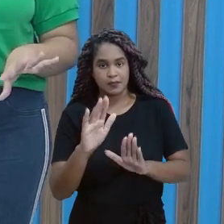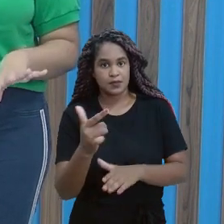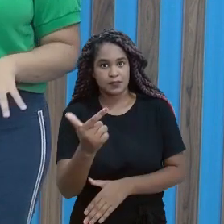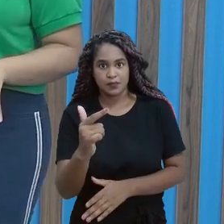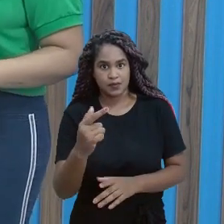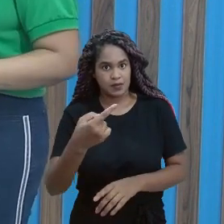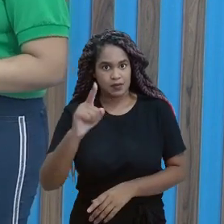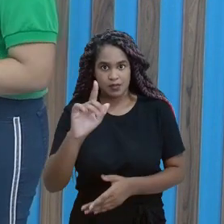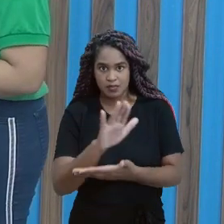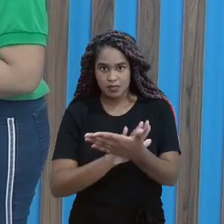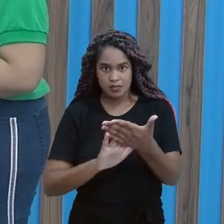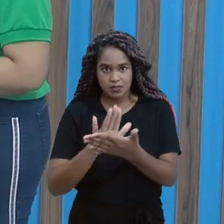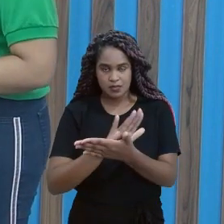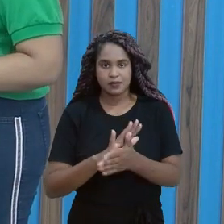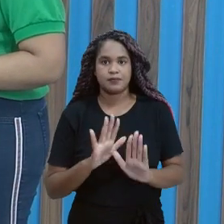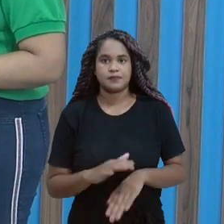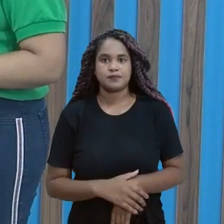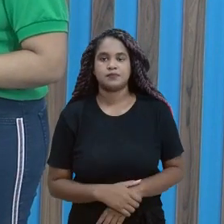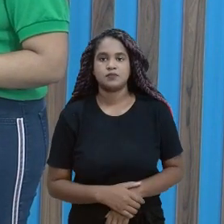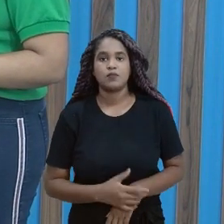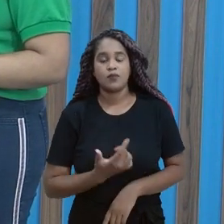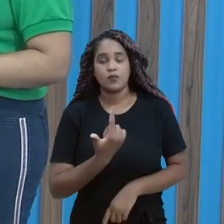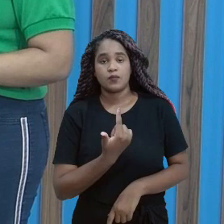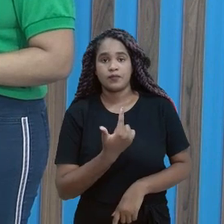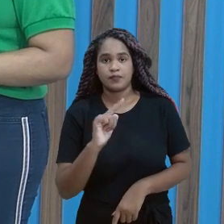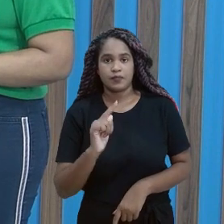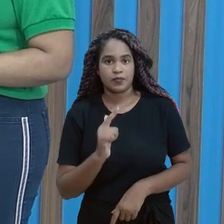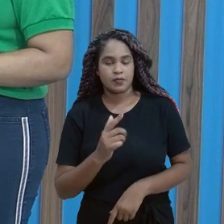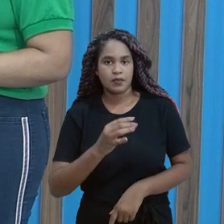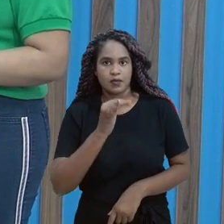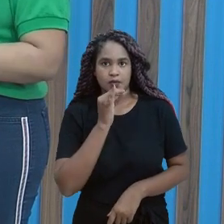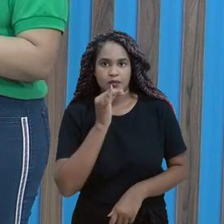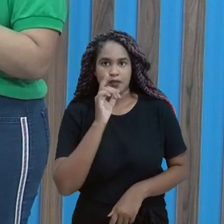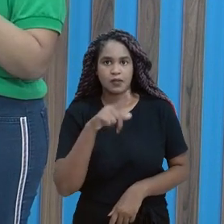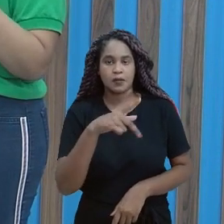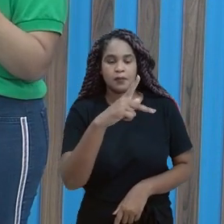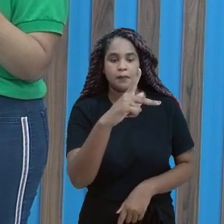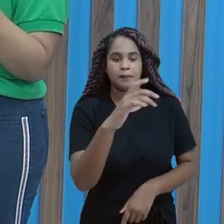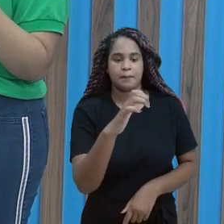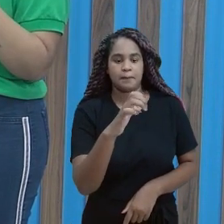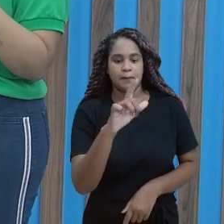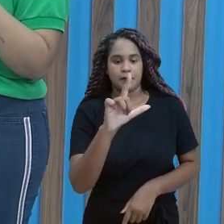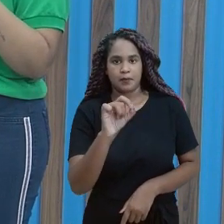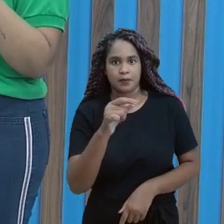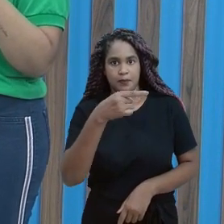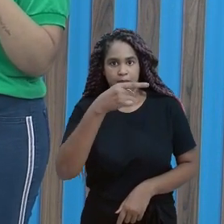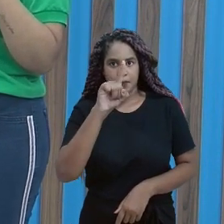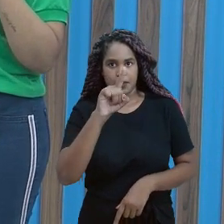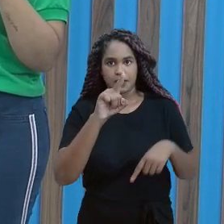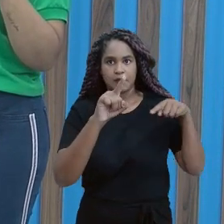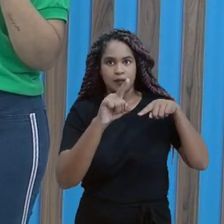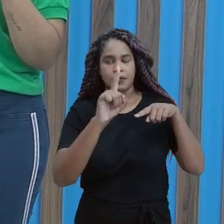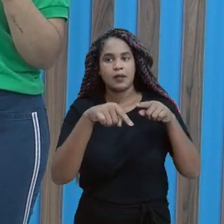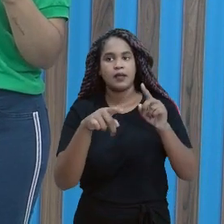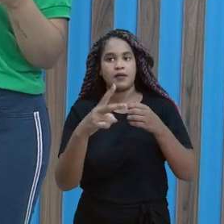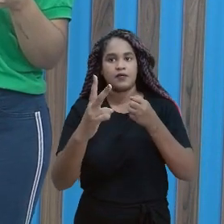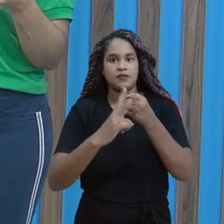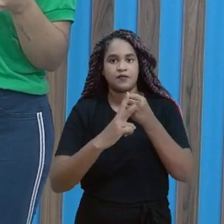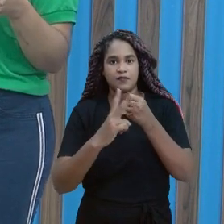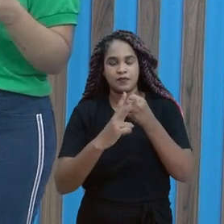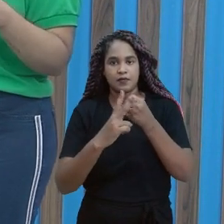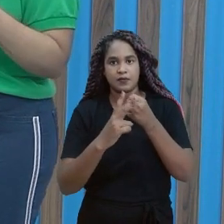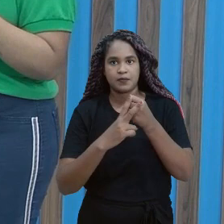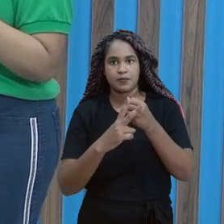acento. Outro exemplo disso é a palavra pelo. A gente tinha o pelo, que era a flexão do verbo